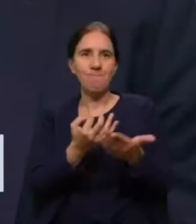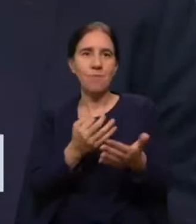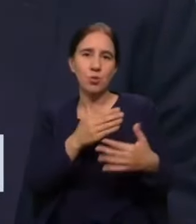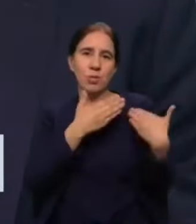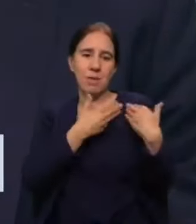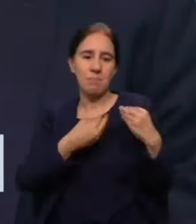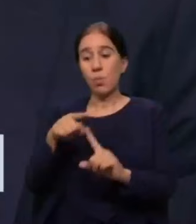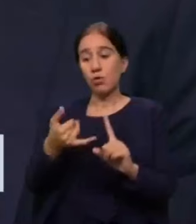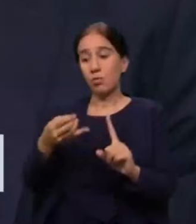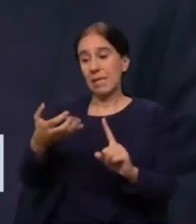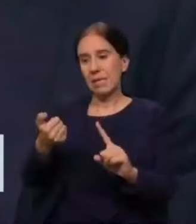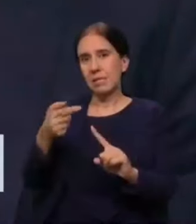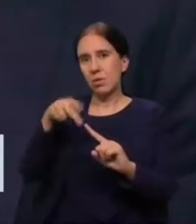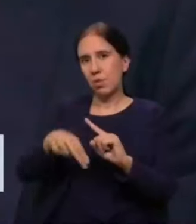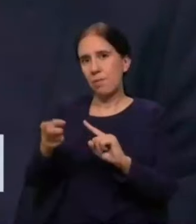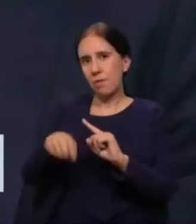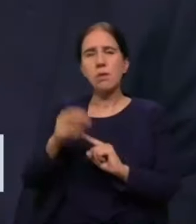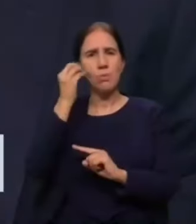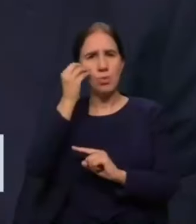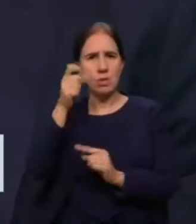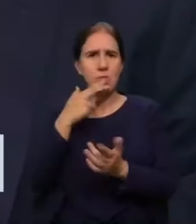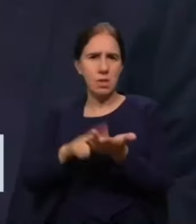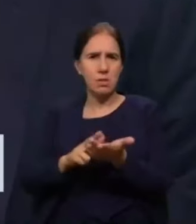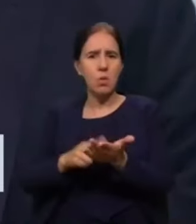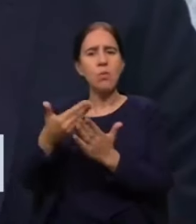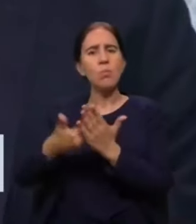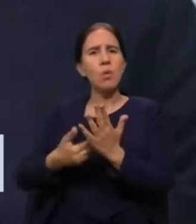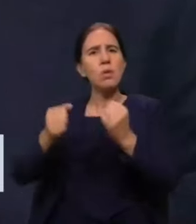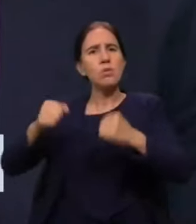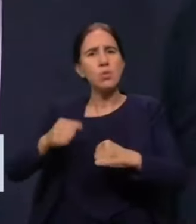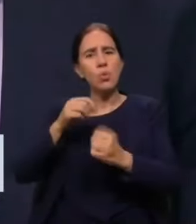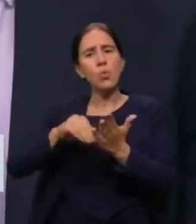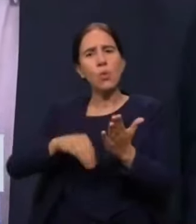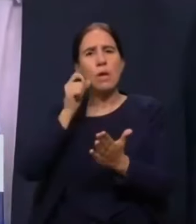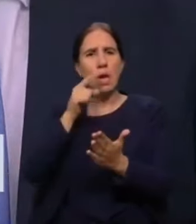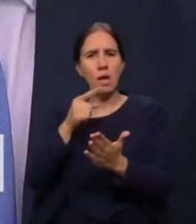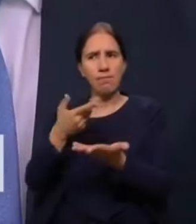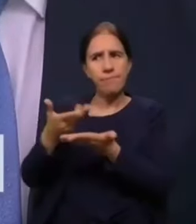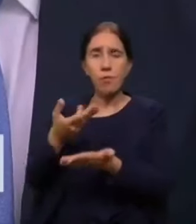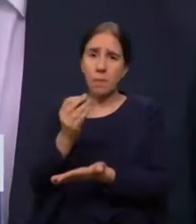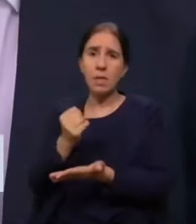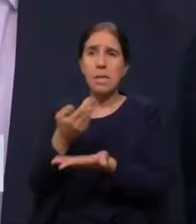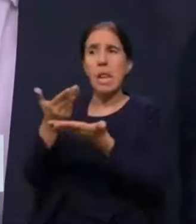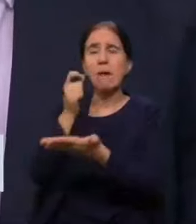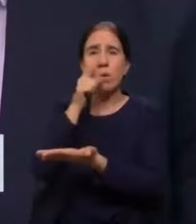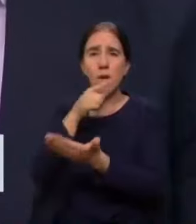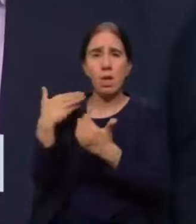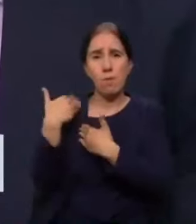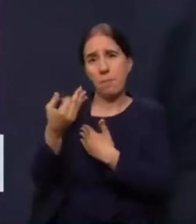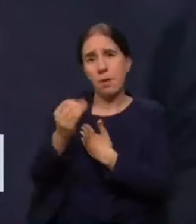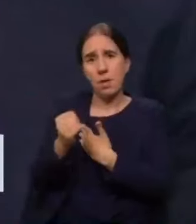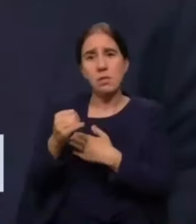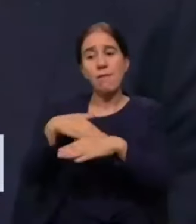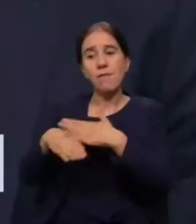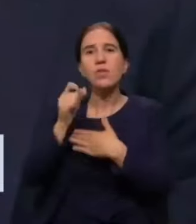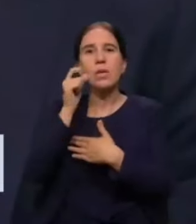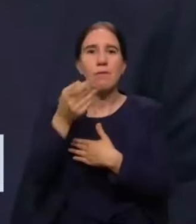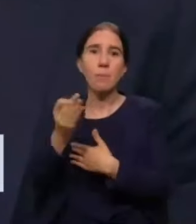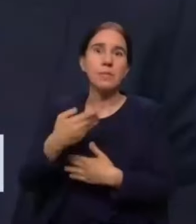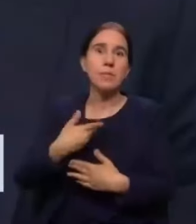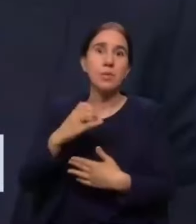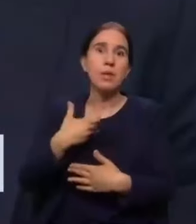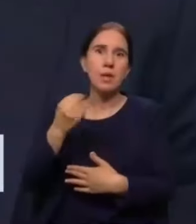responsabilidade acrescida nesse problema. Luís Montenegro tem razão, quem assinou o memorando de atendimento foi o PS, quem o discutiu foi o PS, quem o concretizou foi o PSD e o